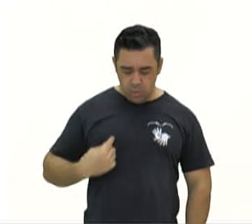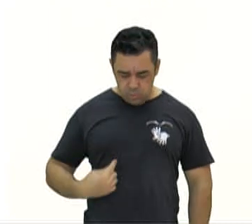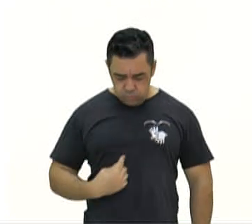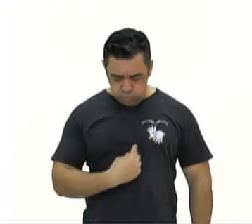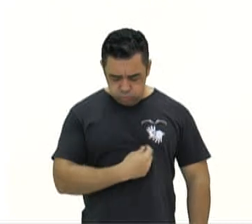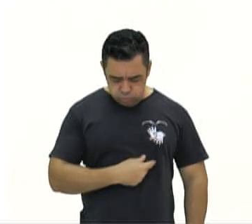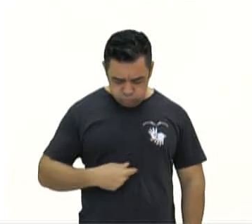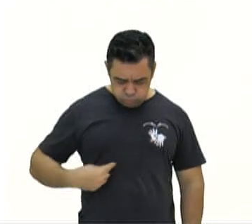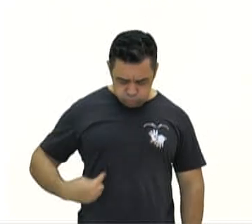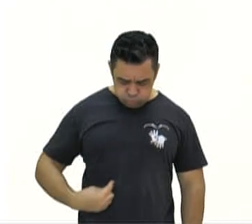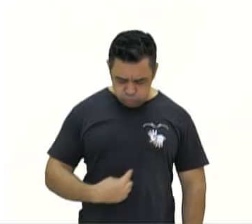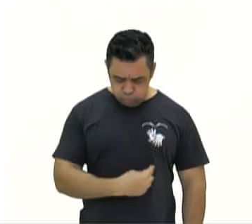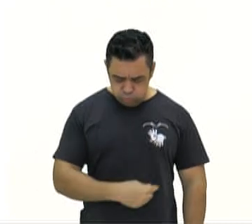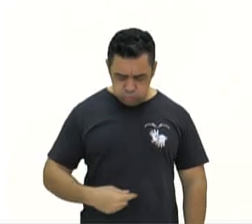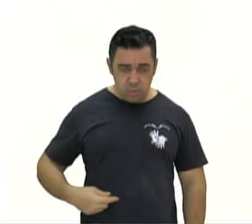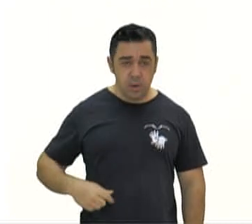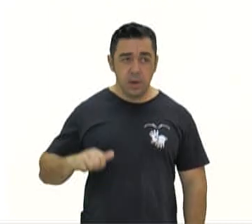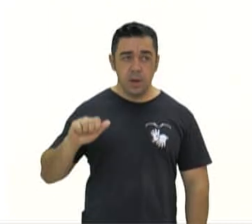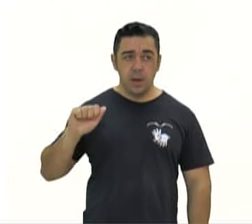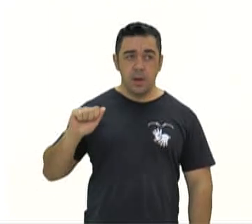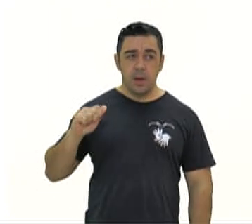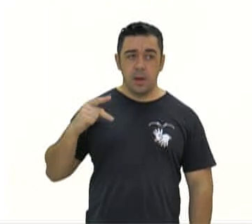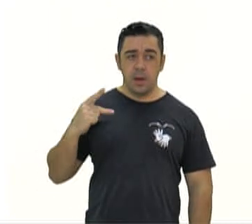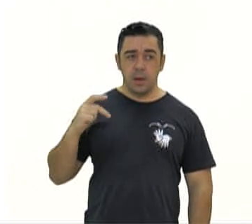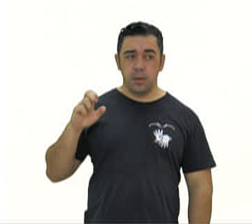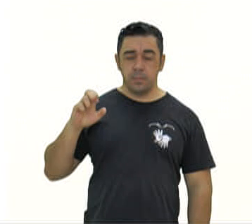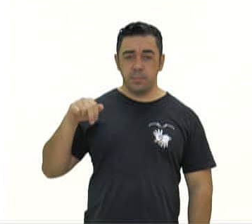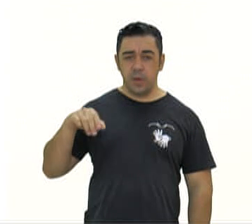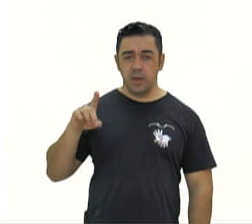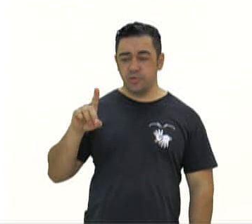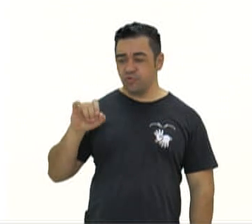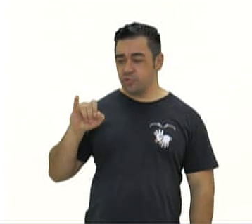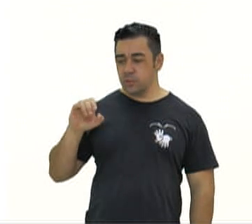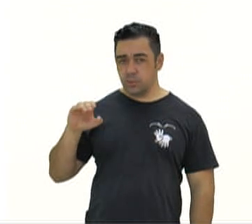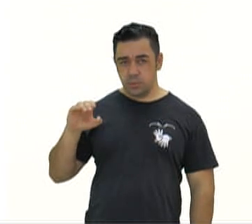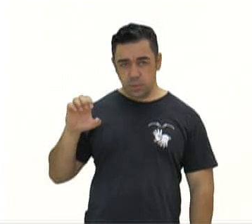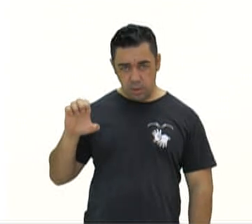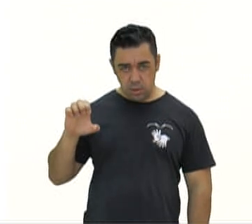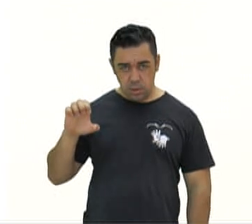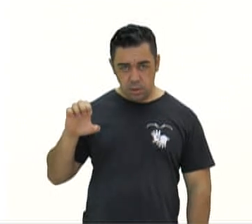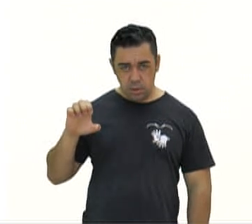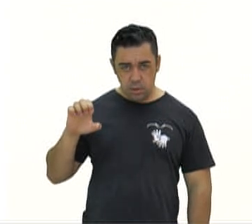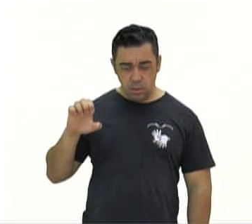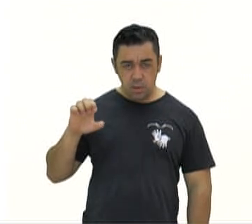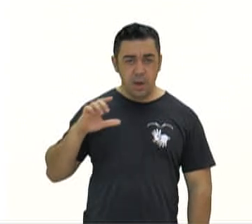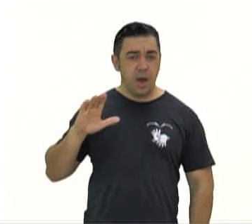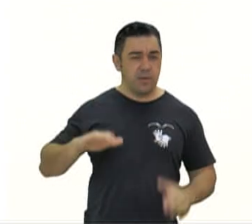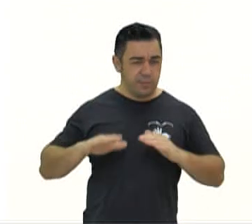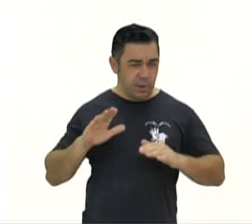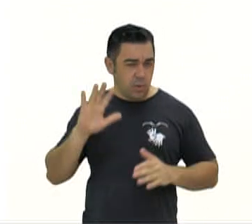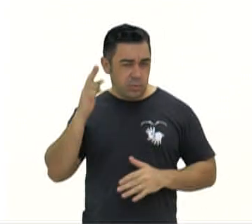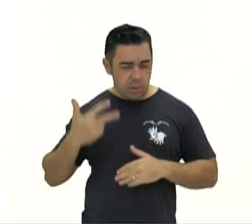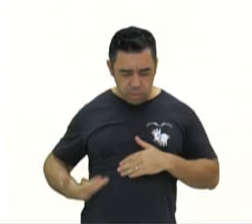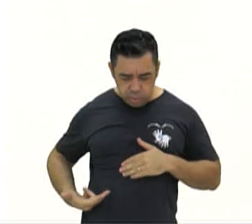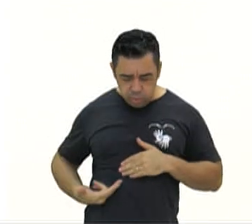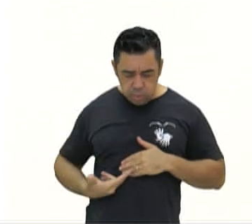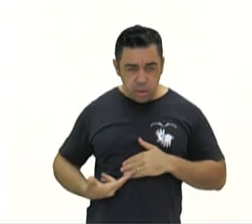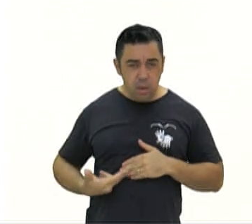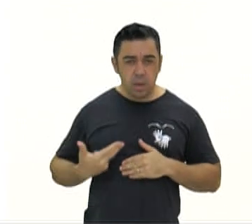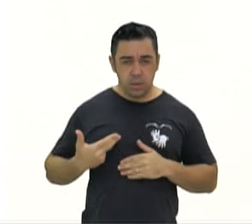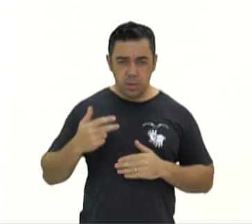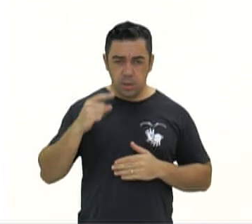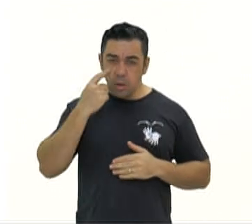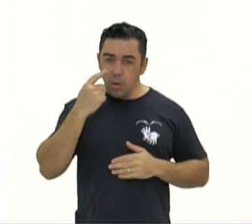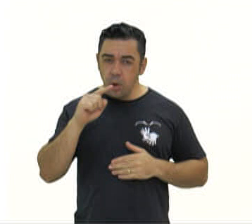né? Muita gente já ouviu falar que apêndice só serve para dar apendicite, né? Para inflamar, para ter que fazer cirurgia. Esse órgão, se a gente olhar